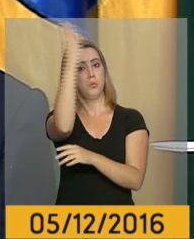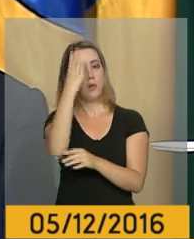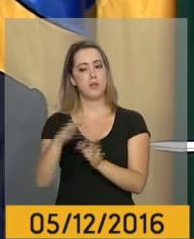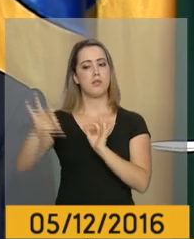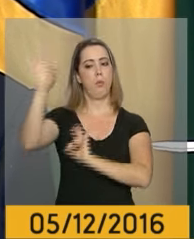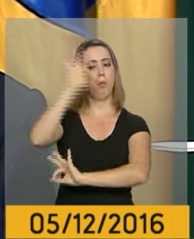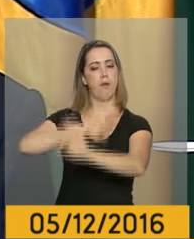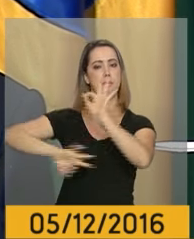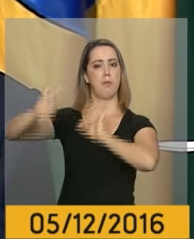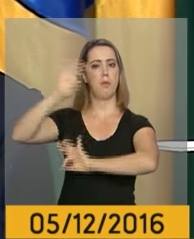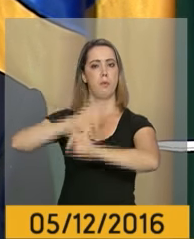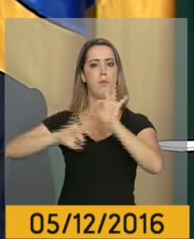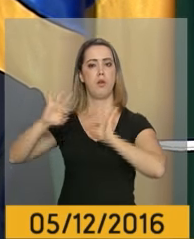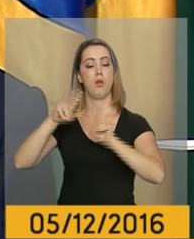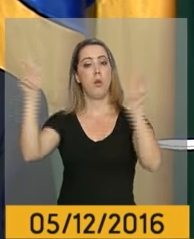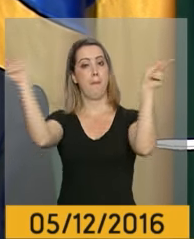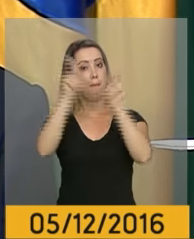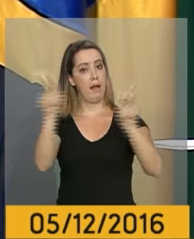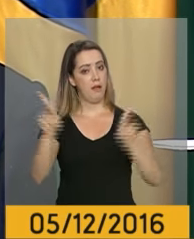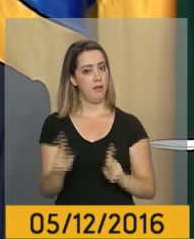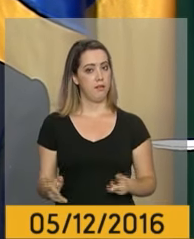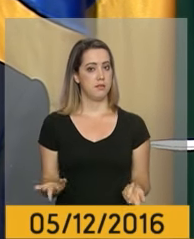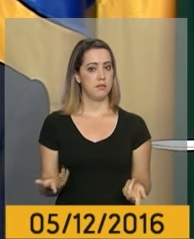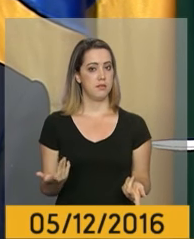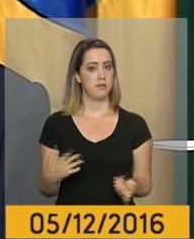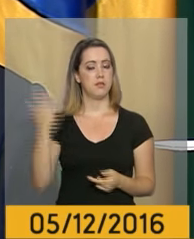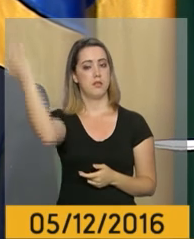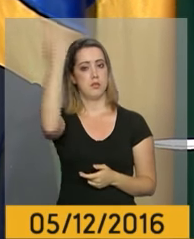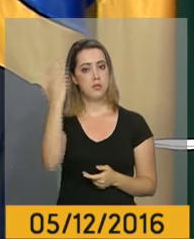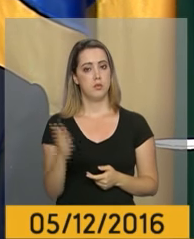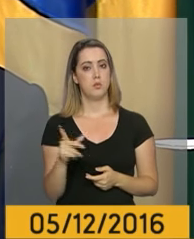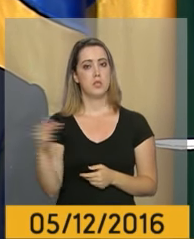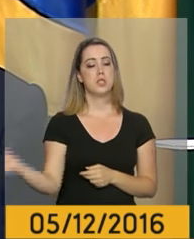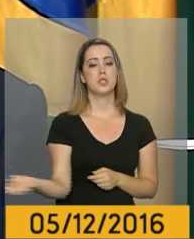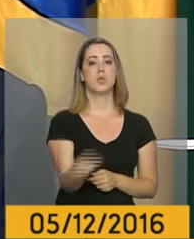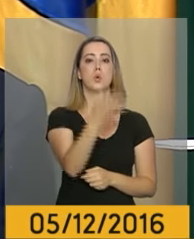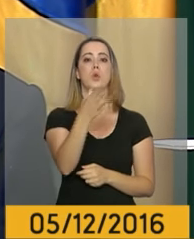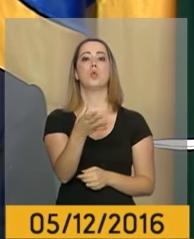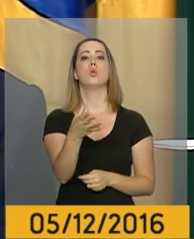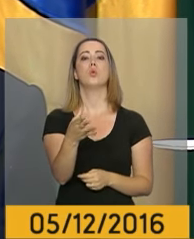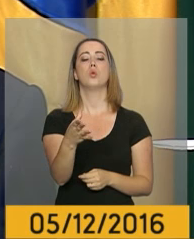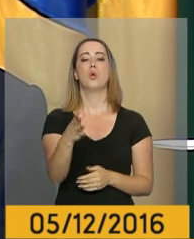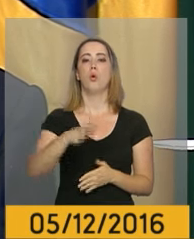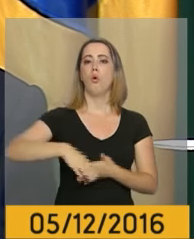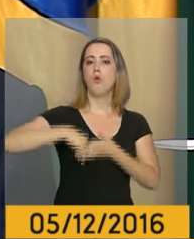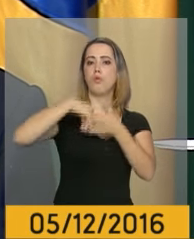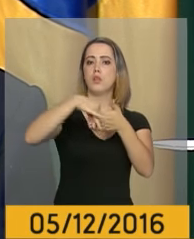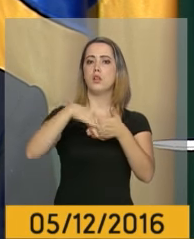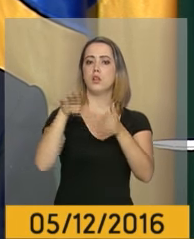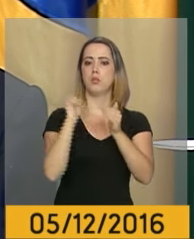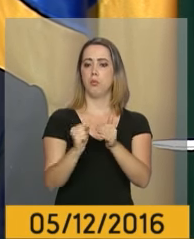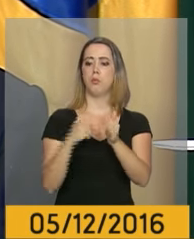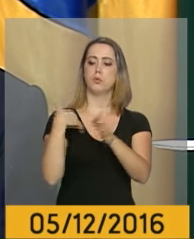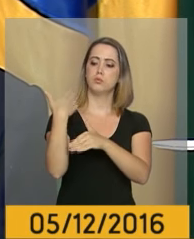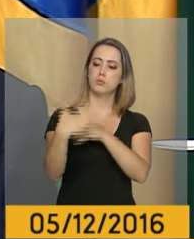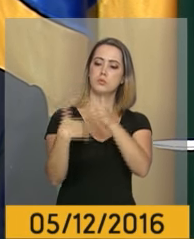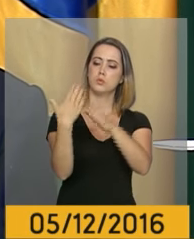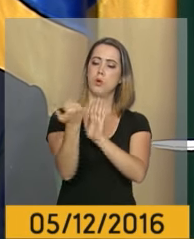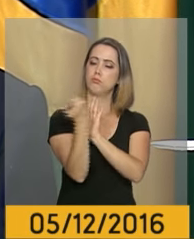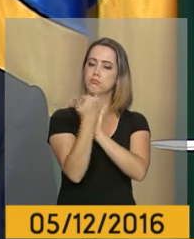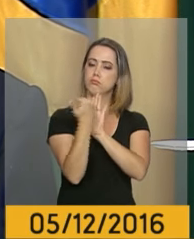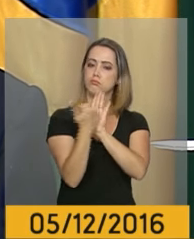organizado, um país pacificado, um país em que o novo dirigente eh possa dar sequência às